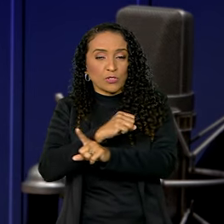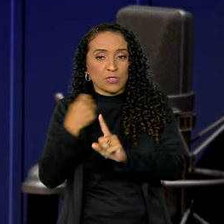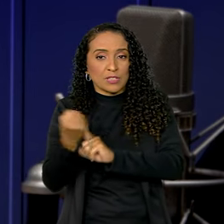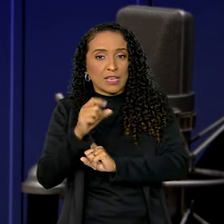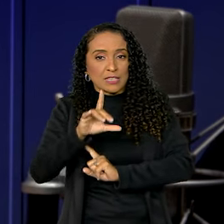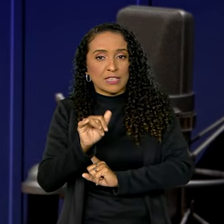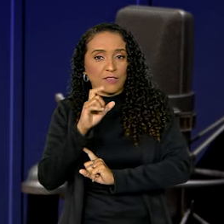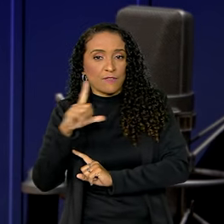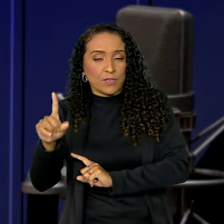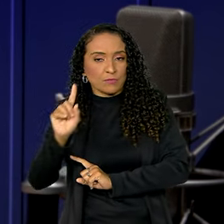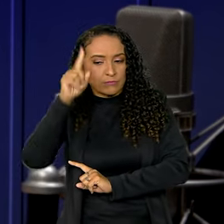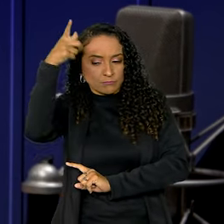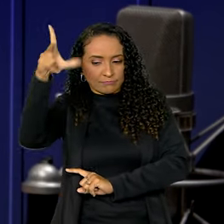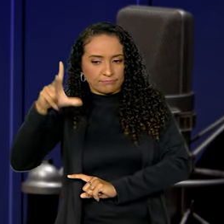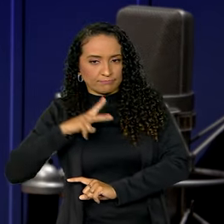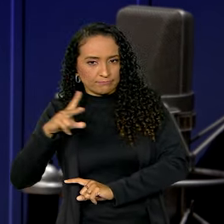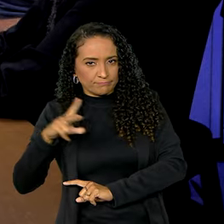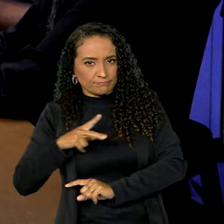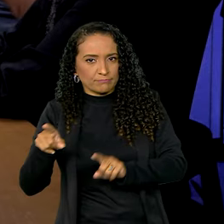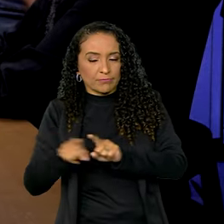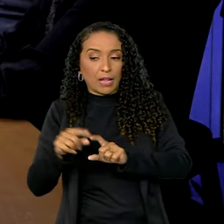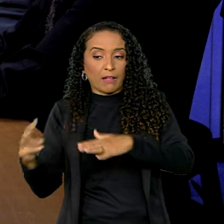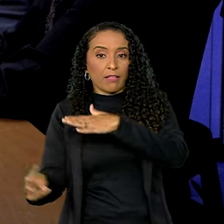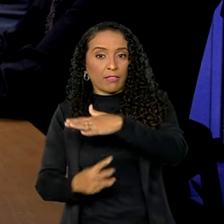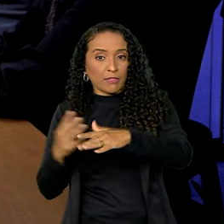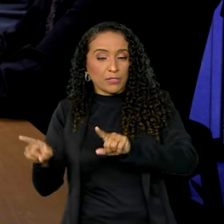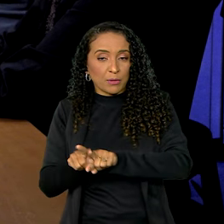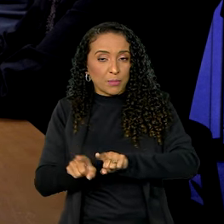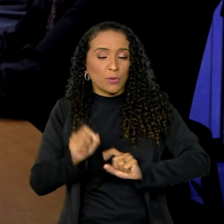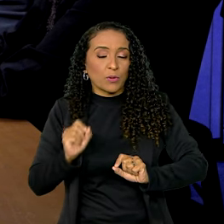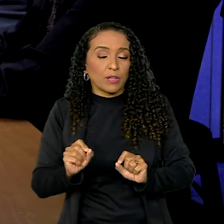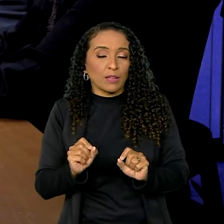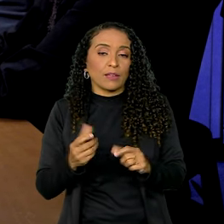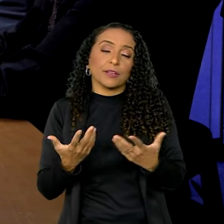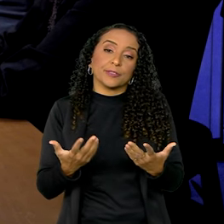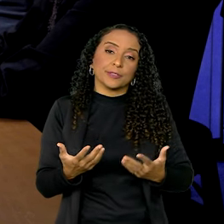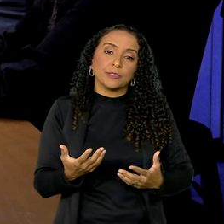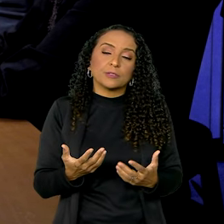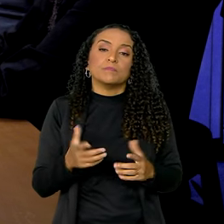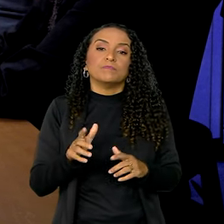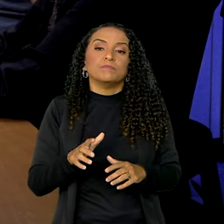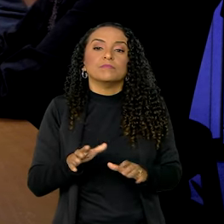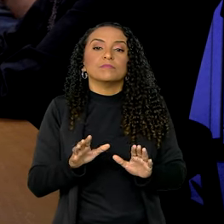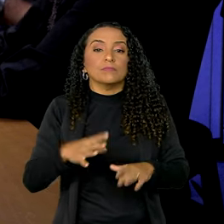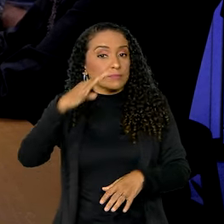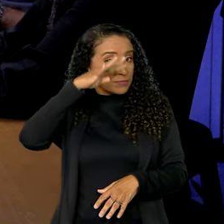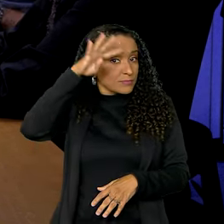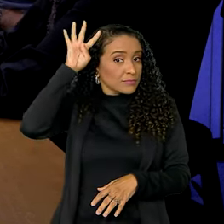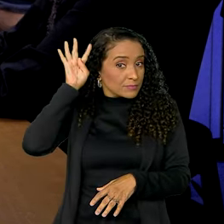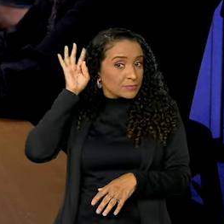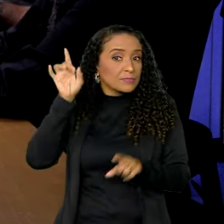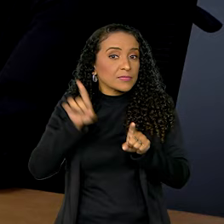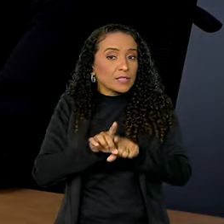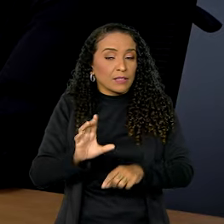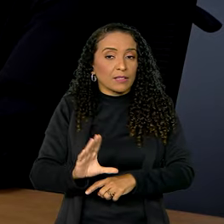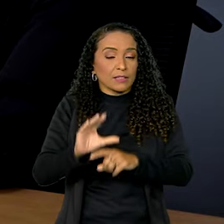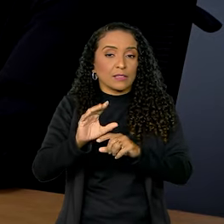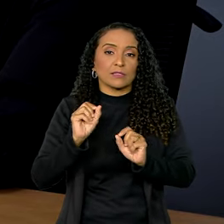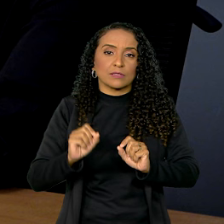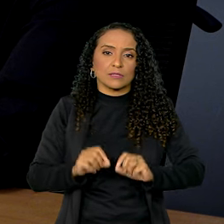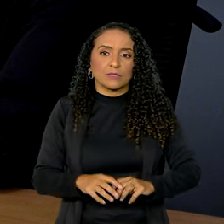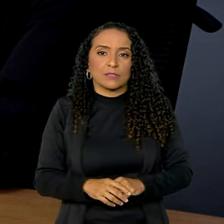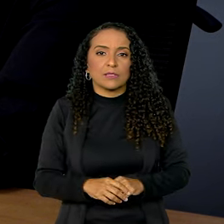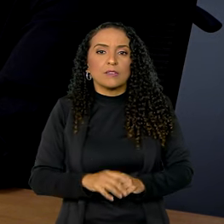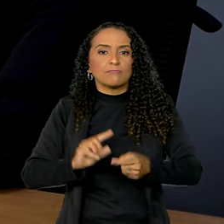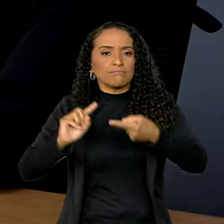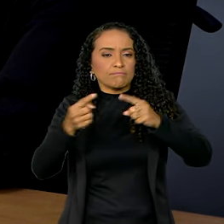civil então a gente tá falando da iniciativa privada terceiro setor a gente tá falando também da academia né da ciência para